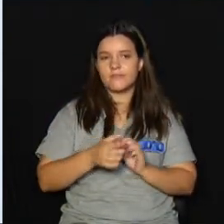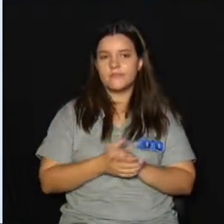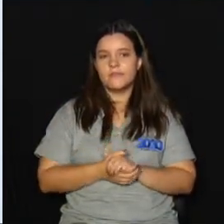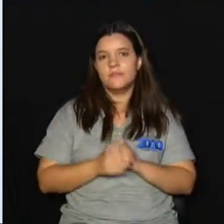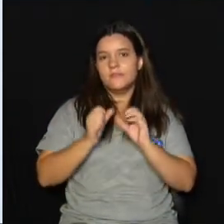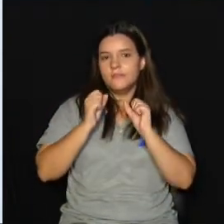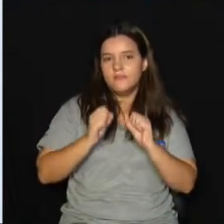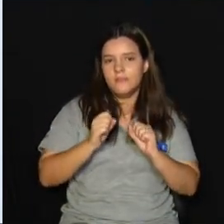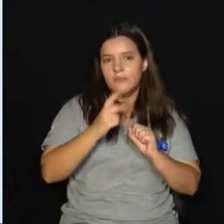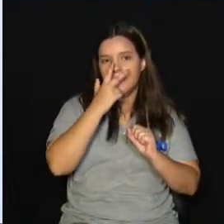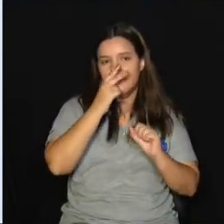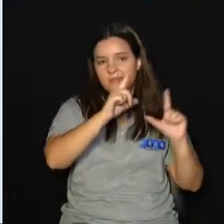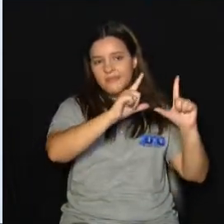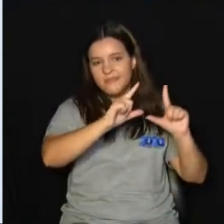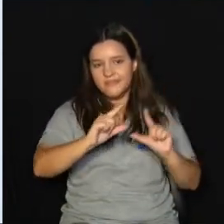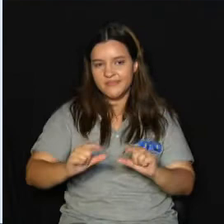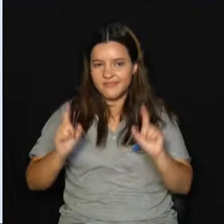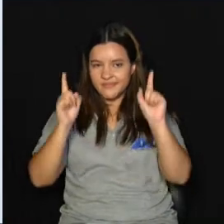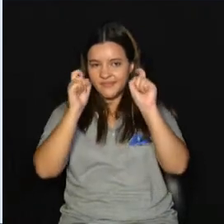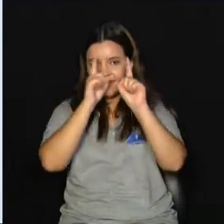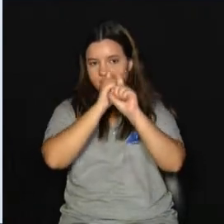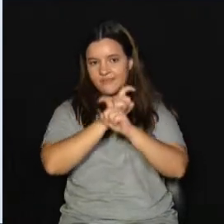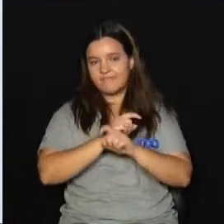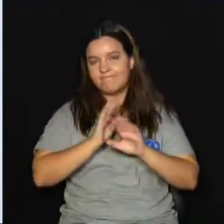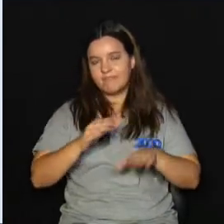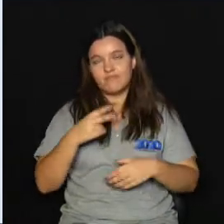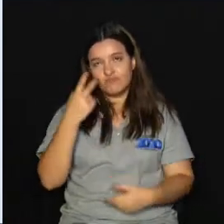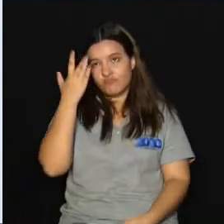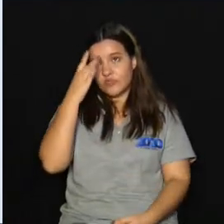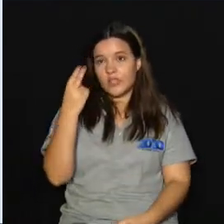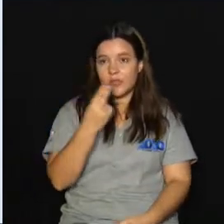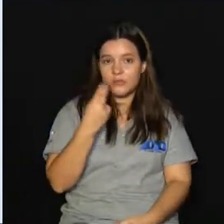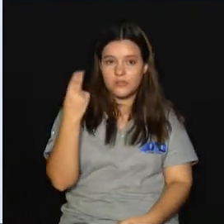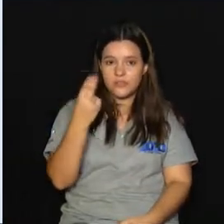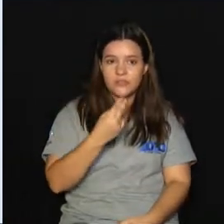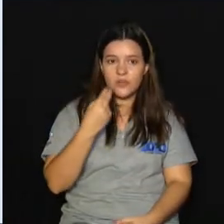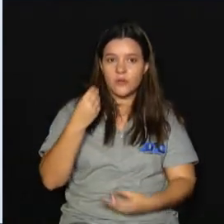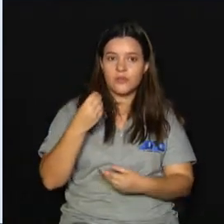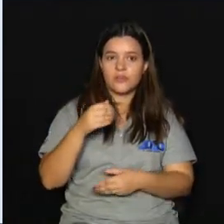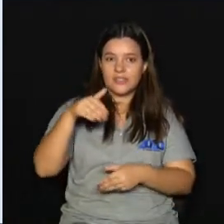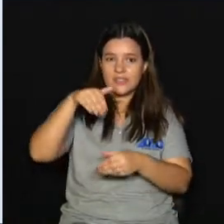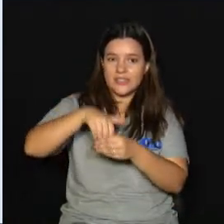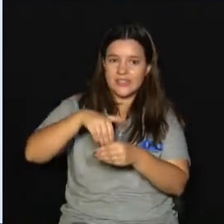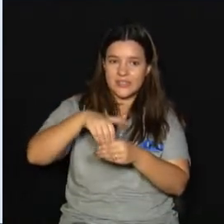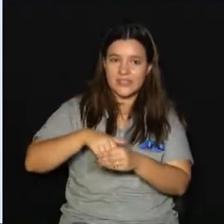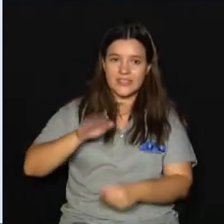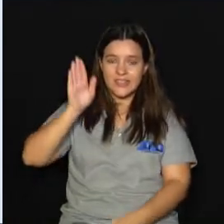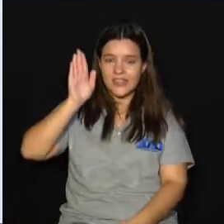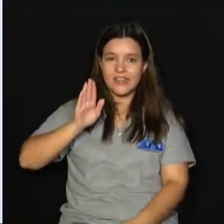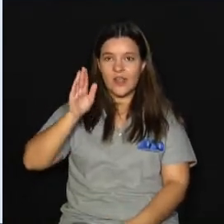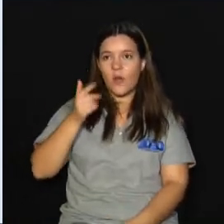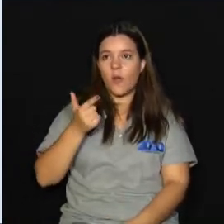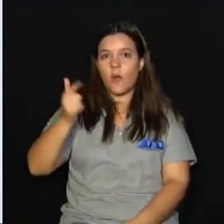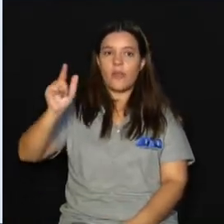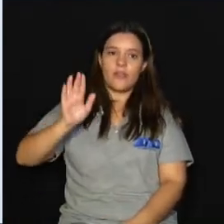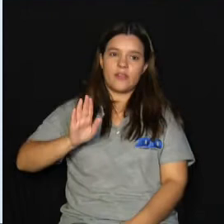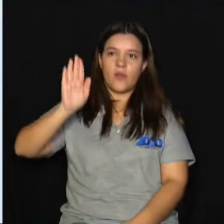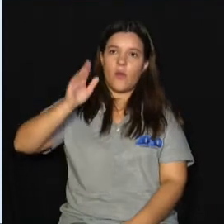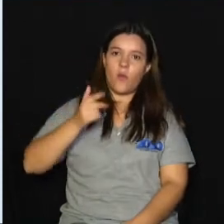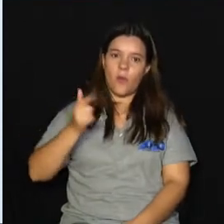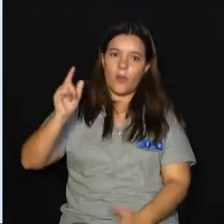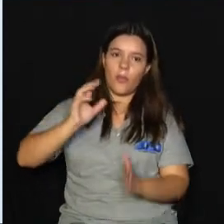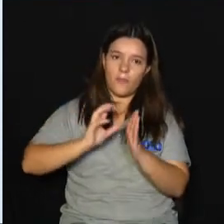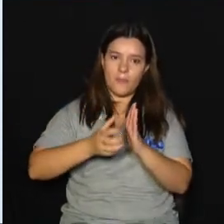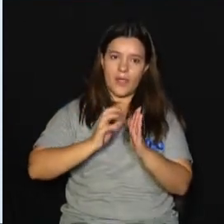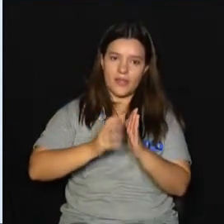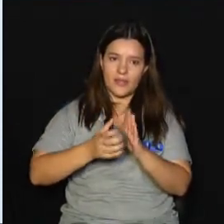poderia diminuir a dificuldade, mas, na verdade, não tem como, porque a gente não está falando de uma reeleição de um candidato. É um outro candidato, é um outro partido, apesar,